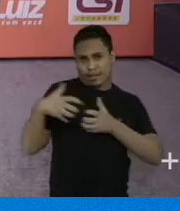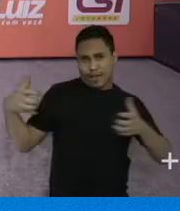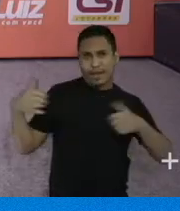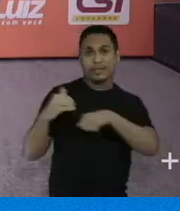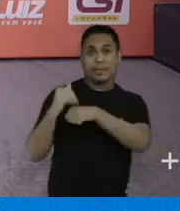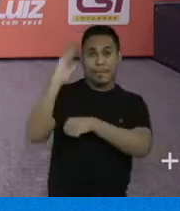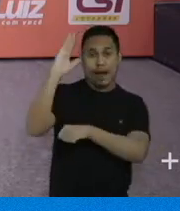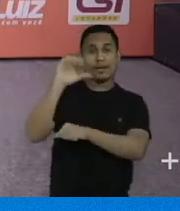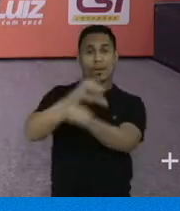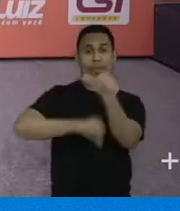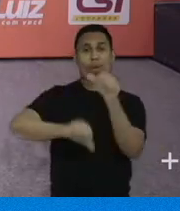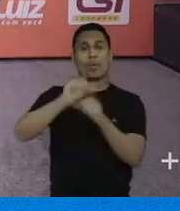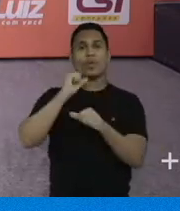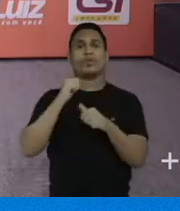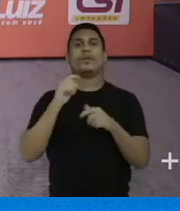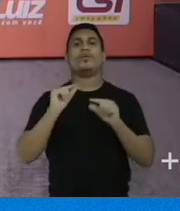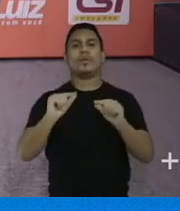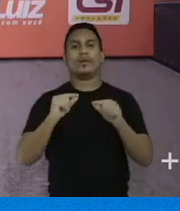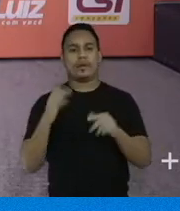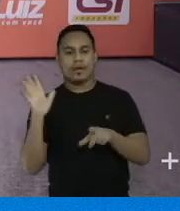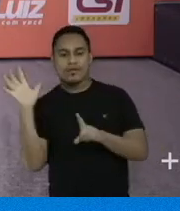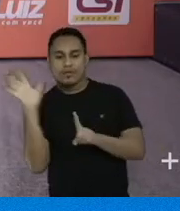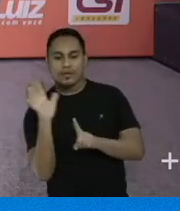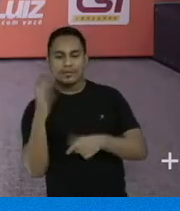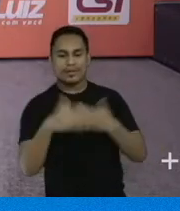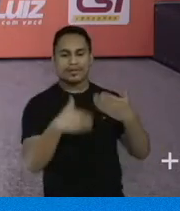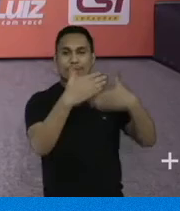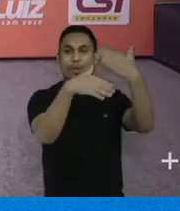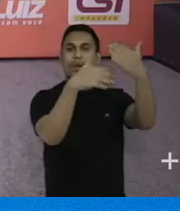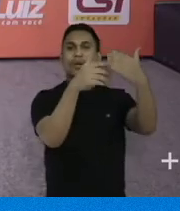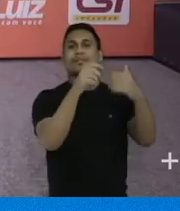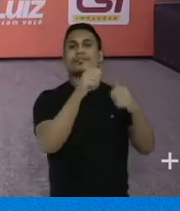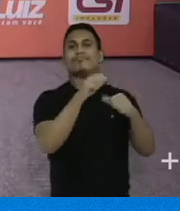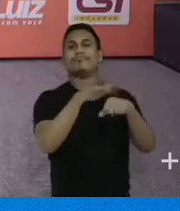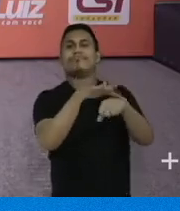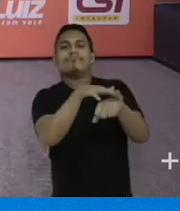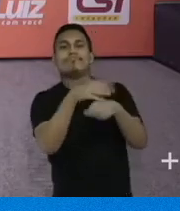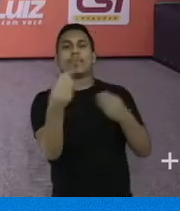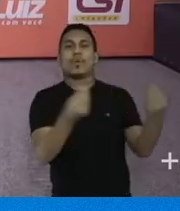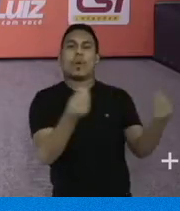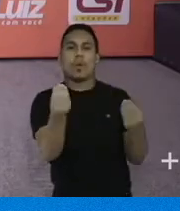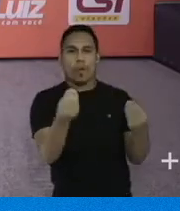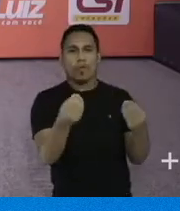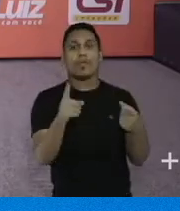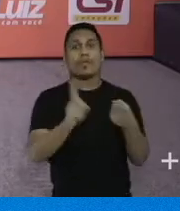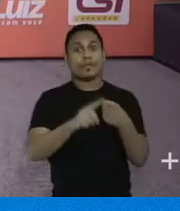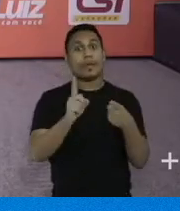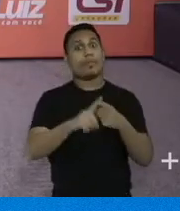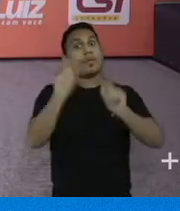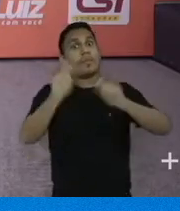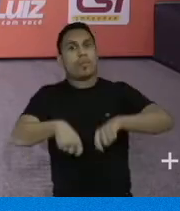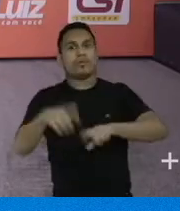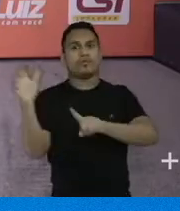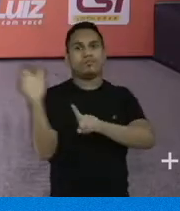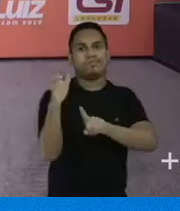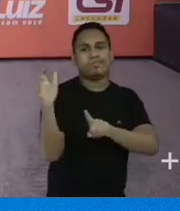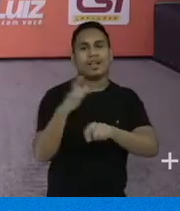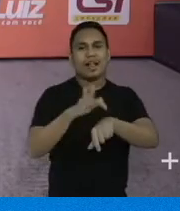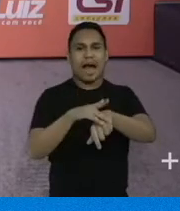o desenvolvimento das doenças e aumentado a incidência das doenças não infecciosas